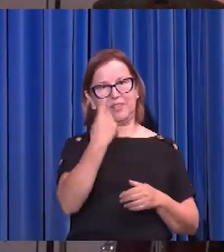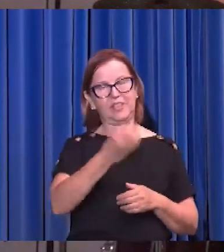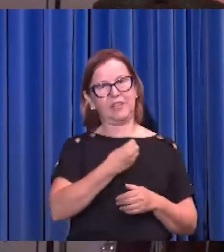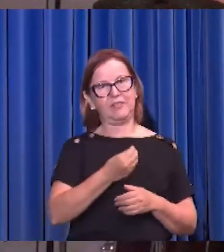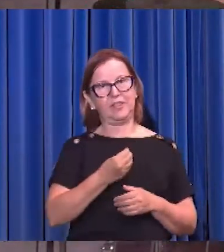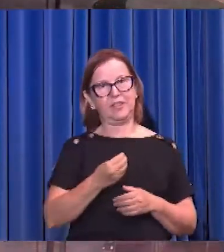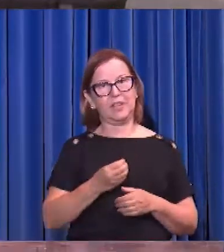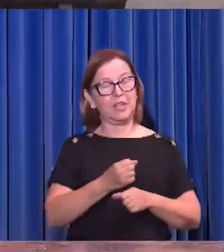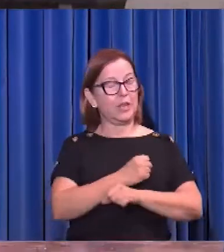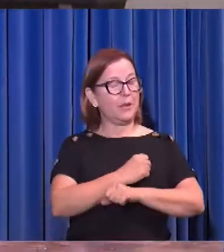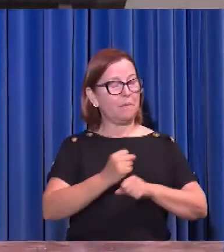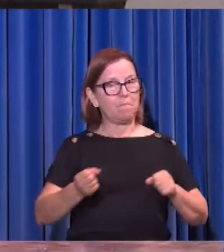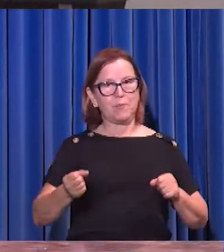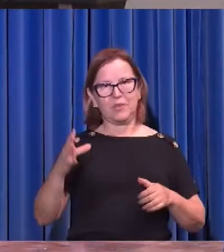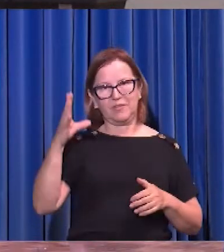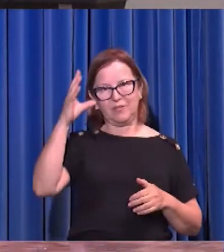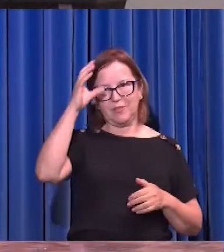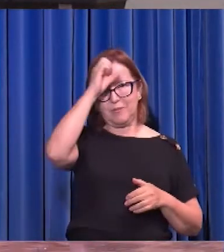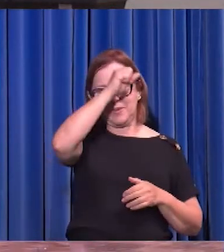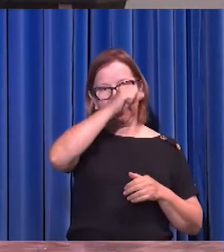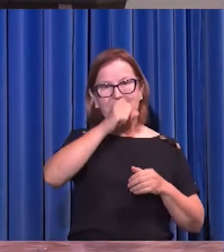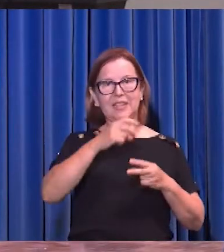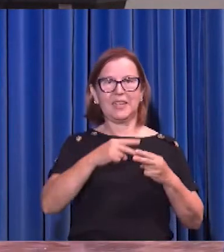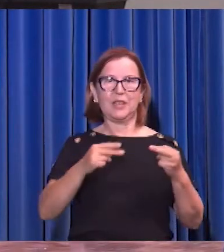sequer compreendemos as coisas terrenas.